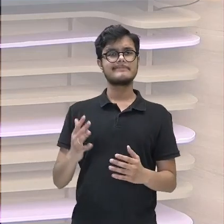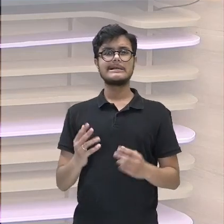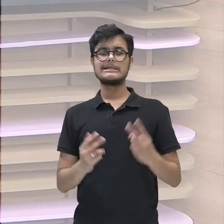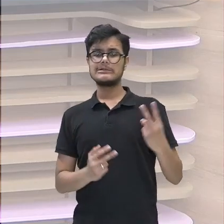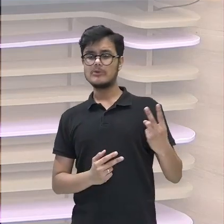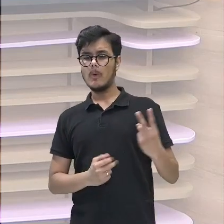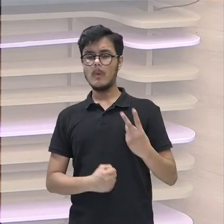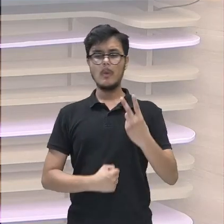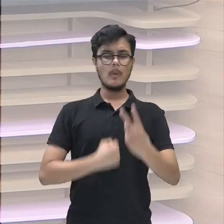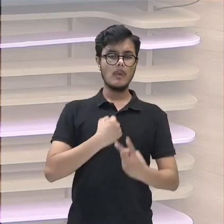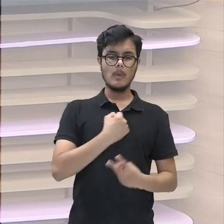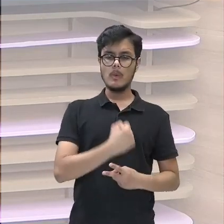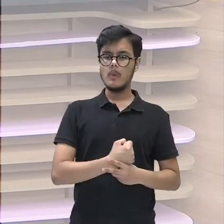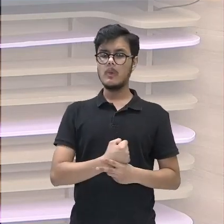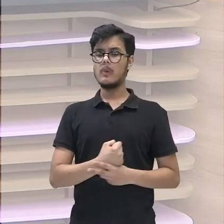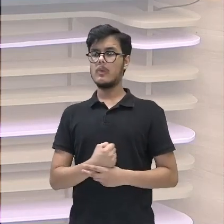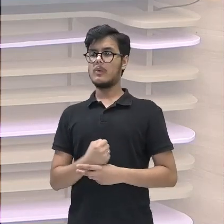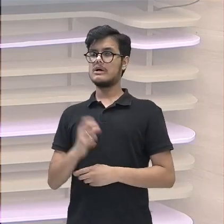2 a